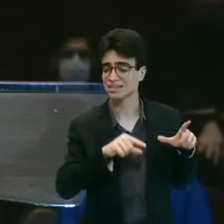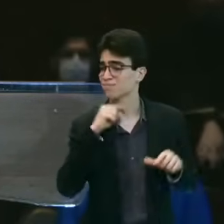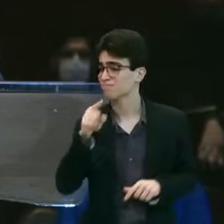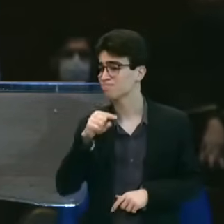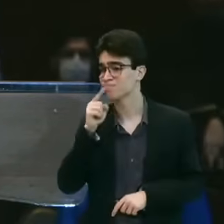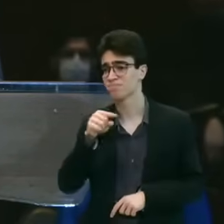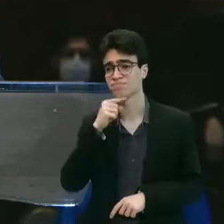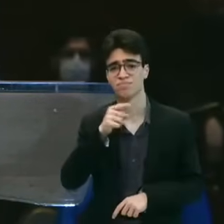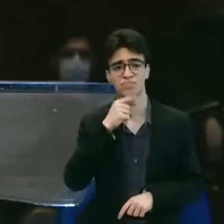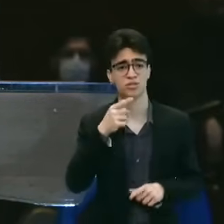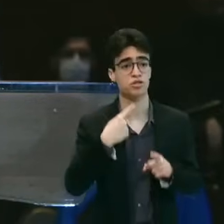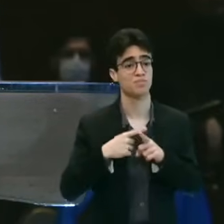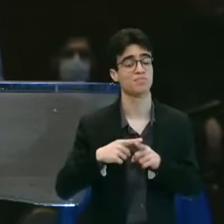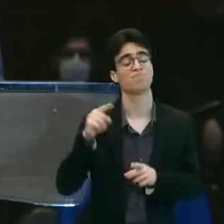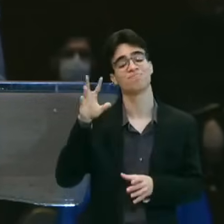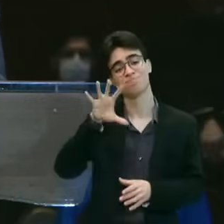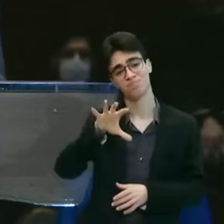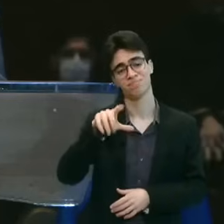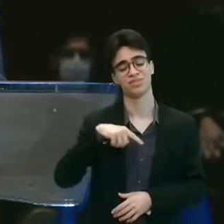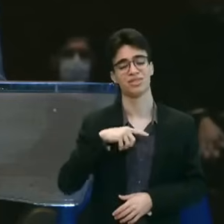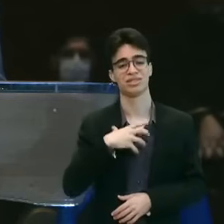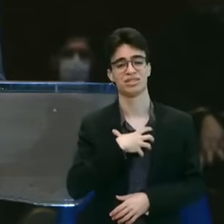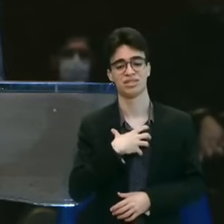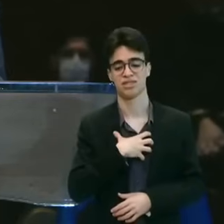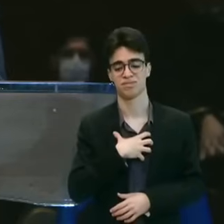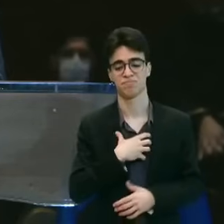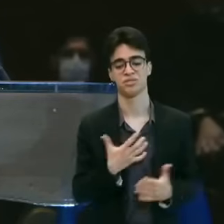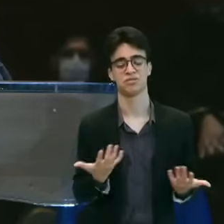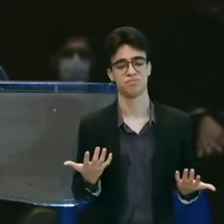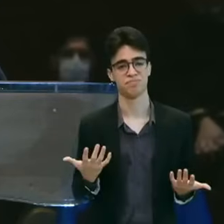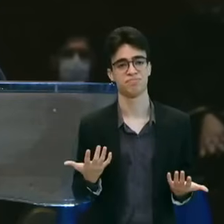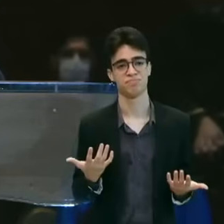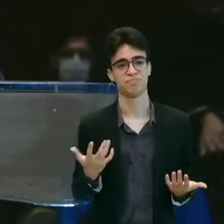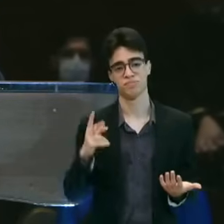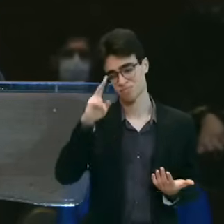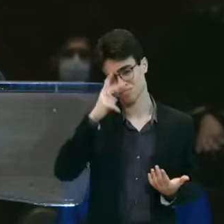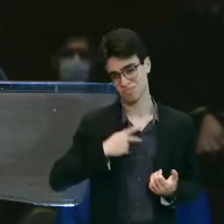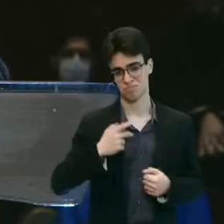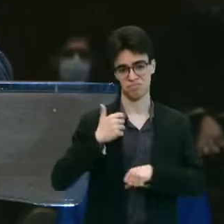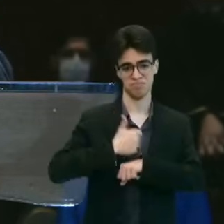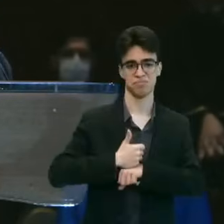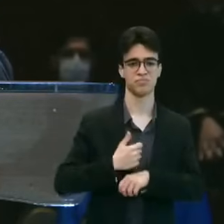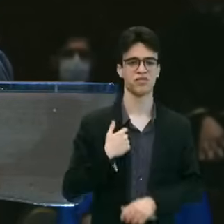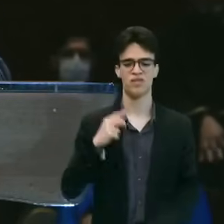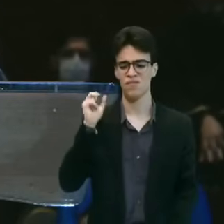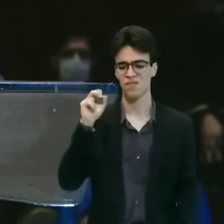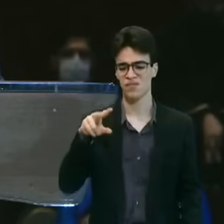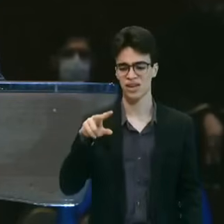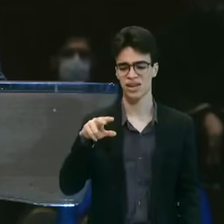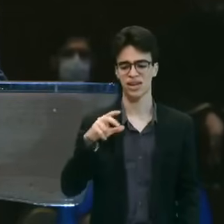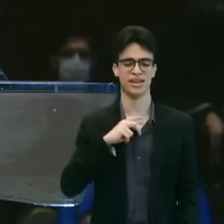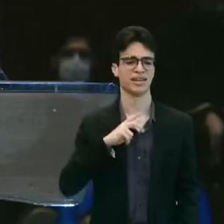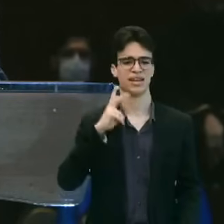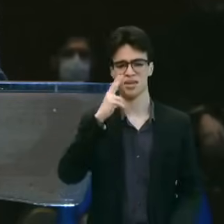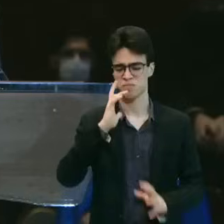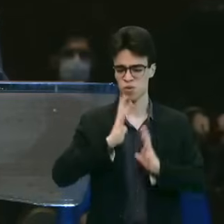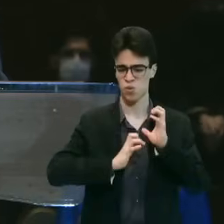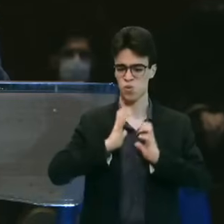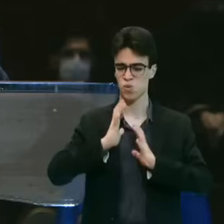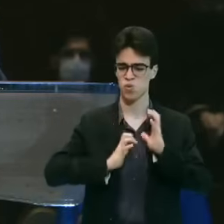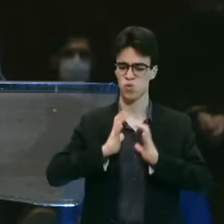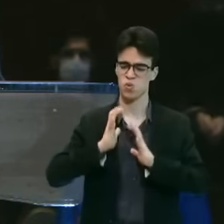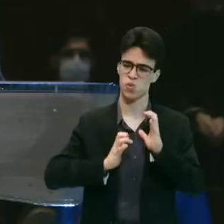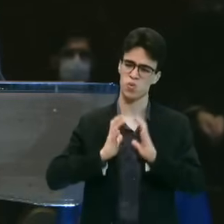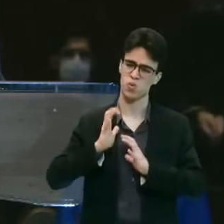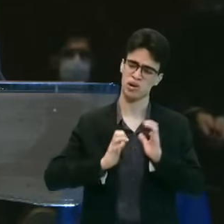causa de sentimentos parecidos com esse. Eu já vi conflitos que duraram anos dentro